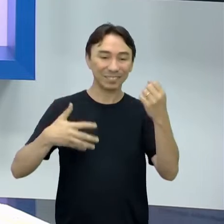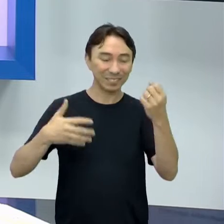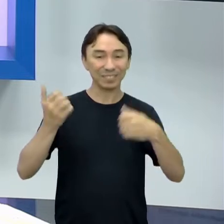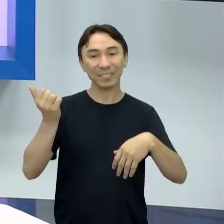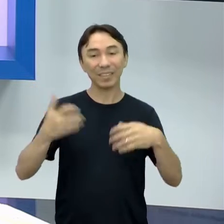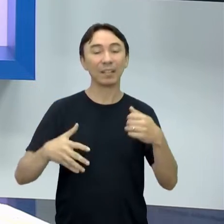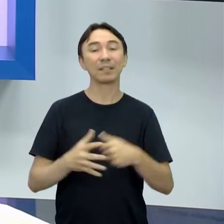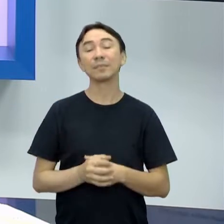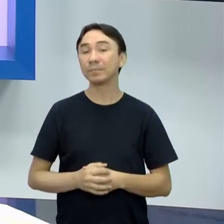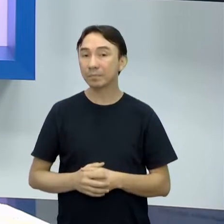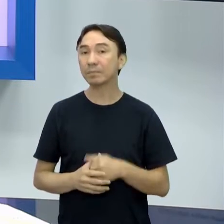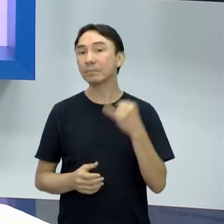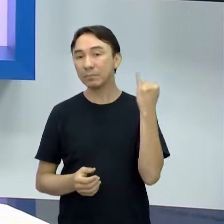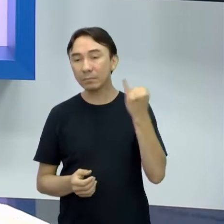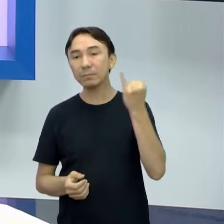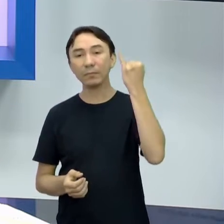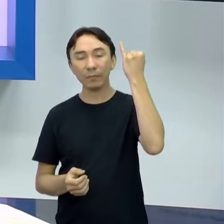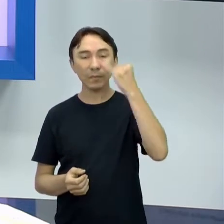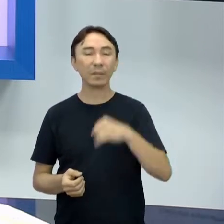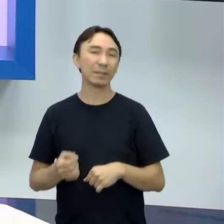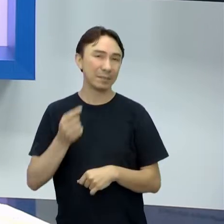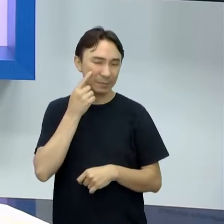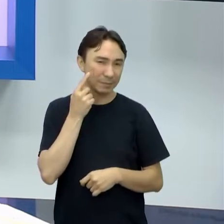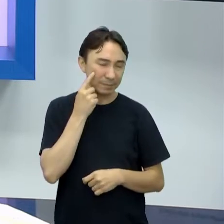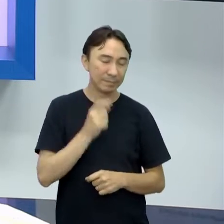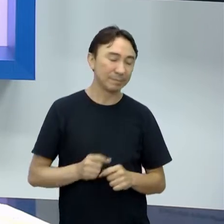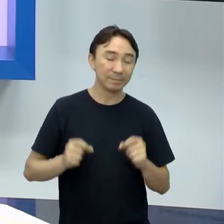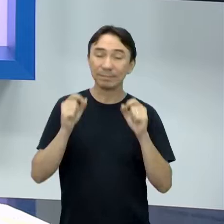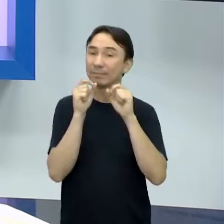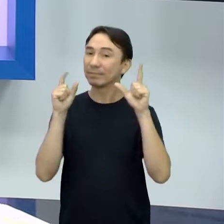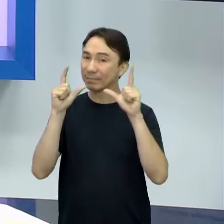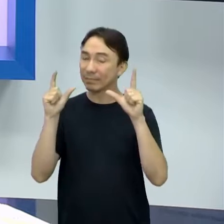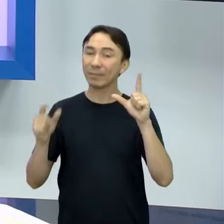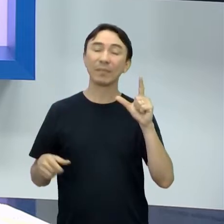a imprensa e o que ela traz acerca